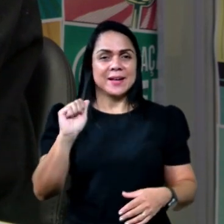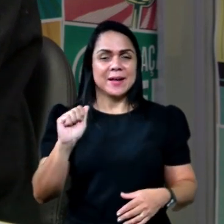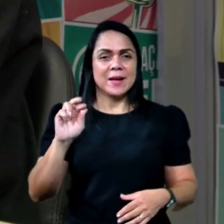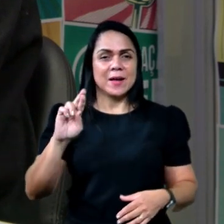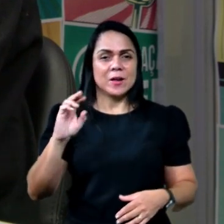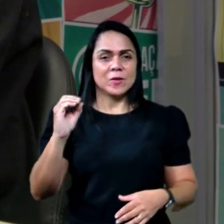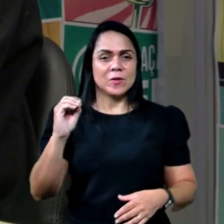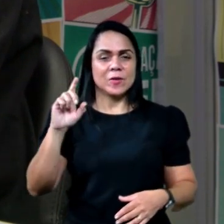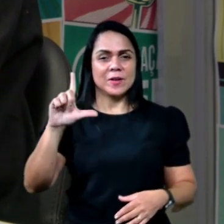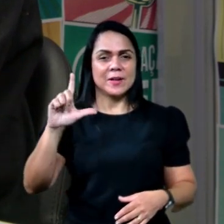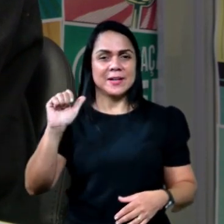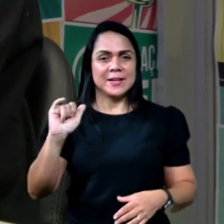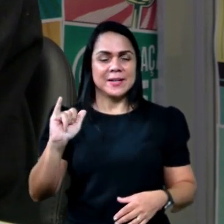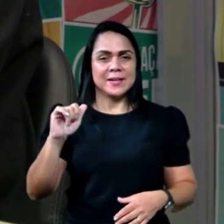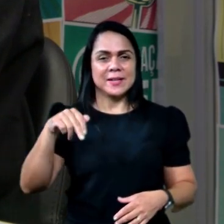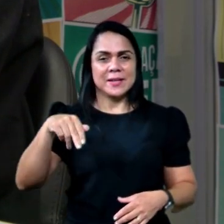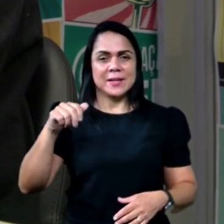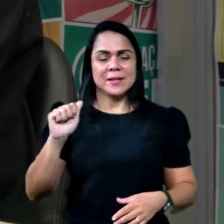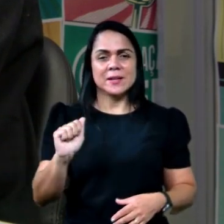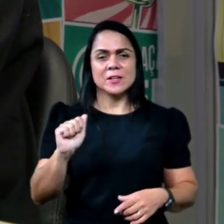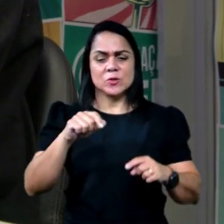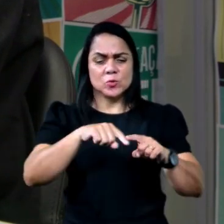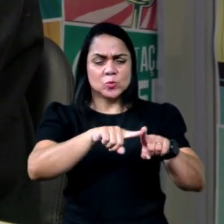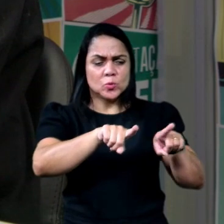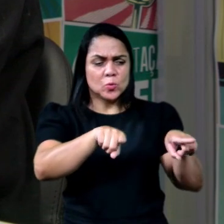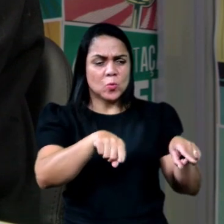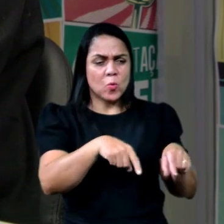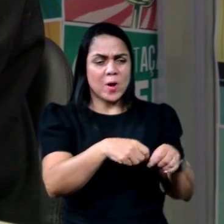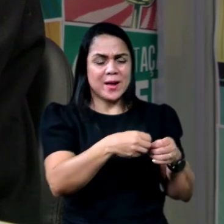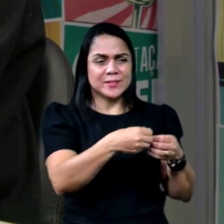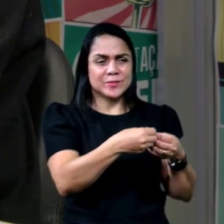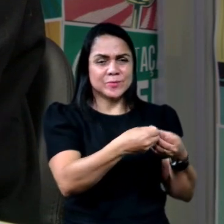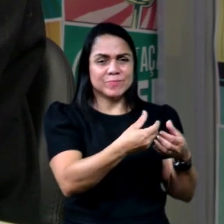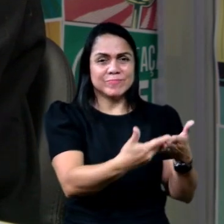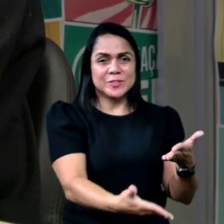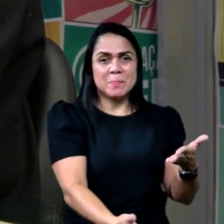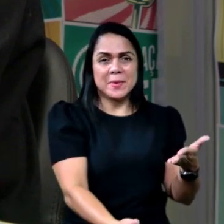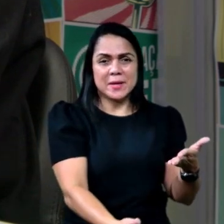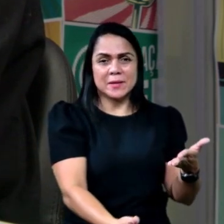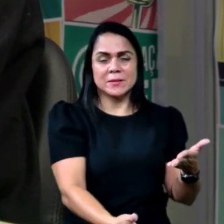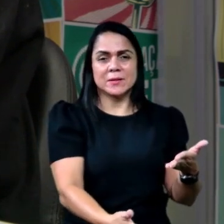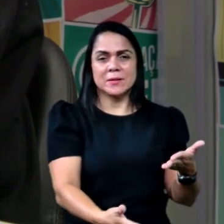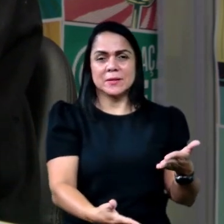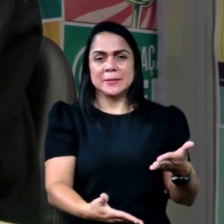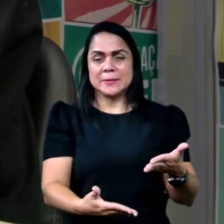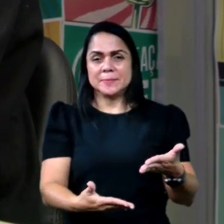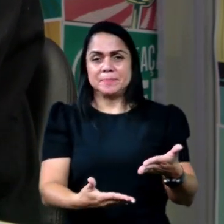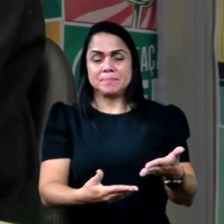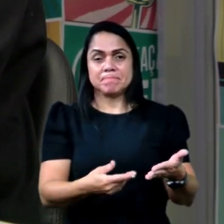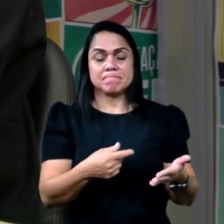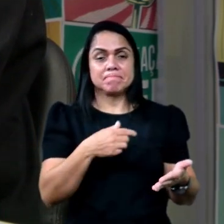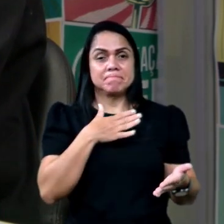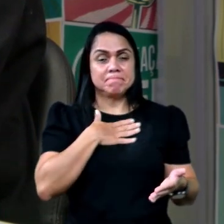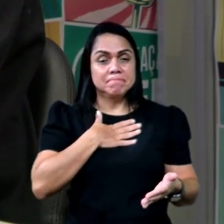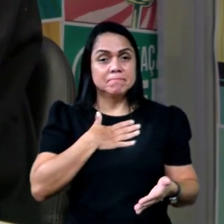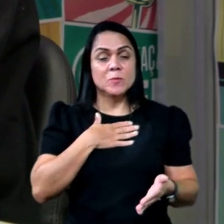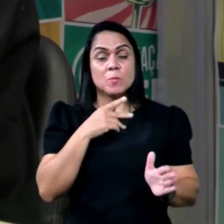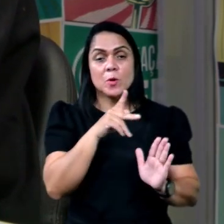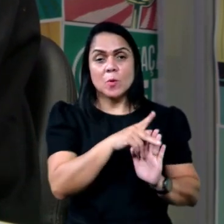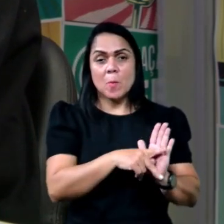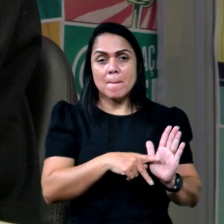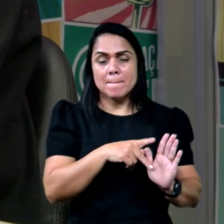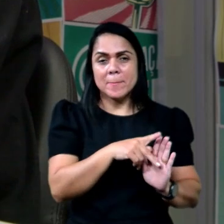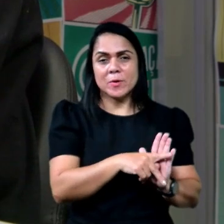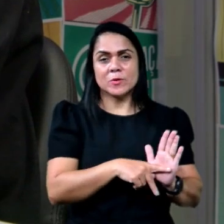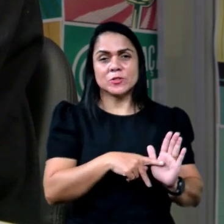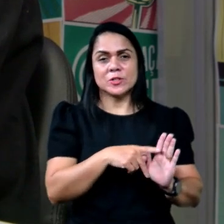Quarto de Despejo. Quarto de Despejo foi uma das minhas obras fundamentais para a escrita do meu